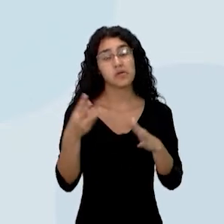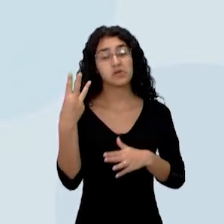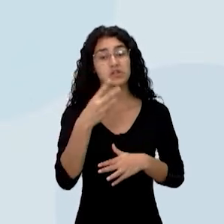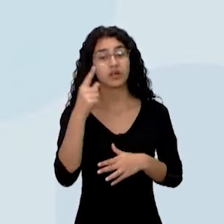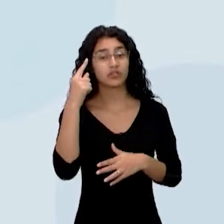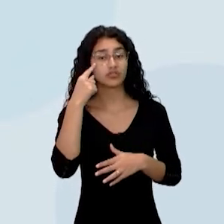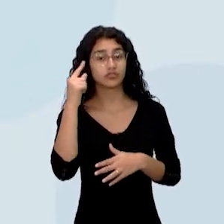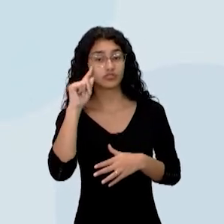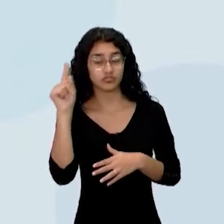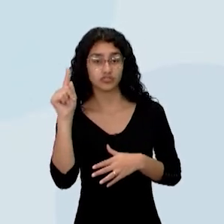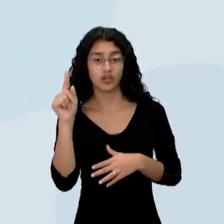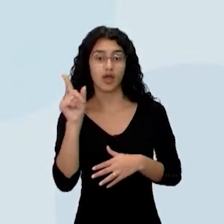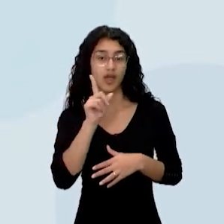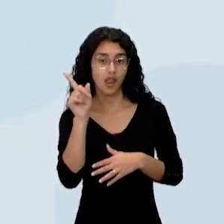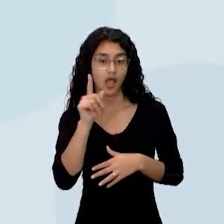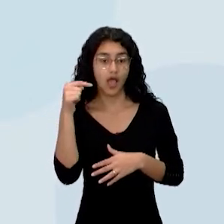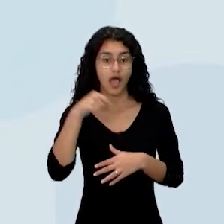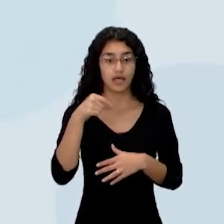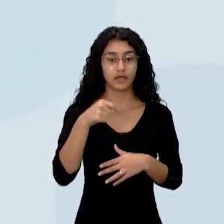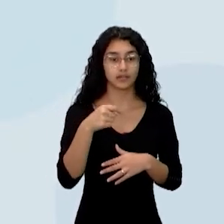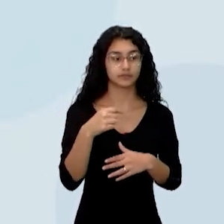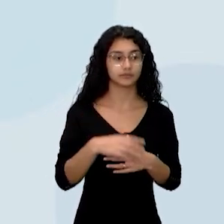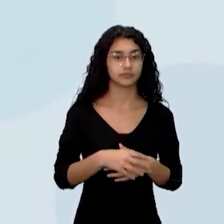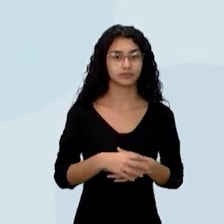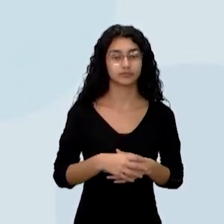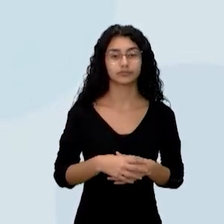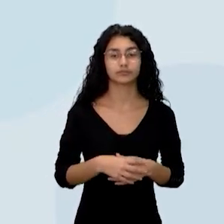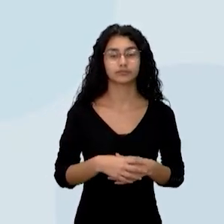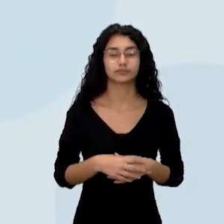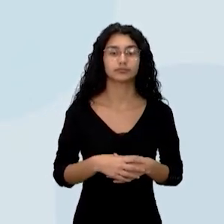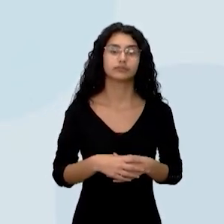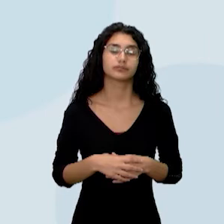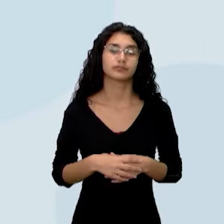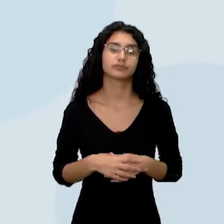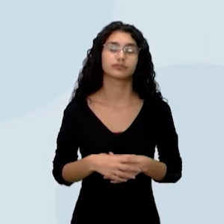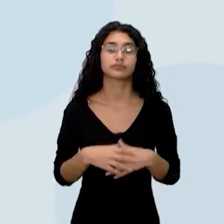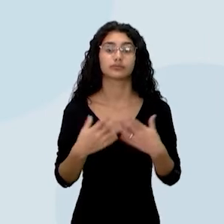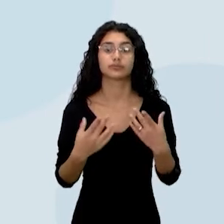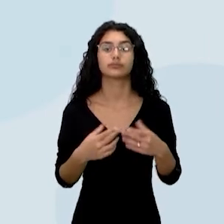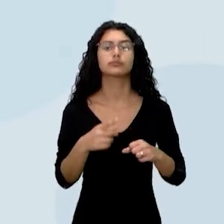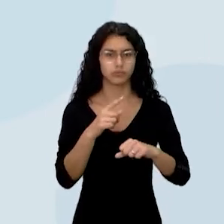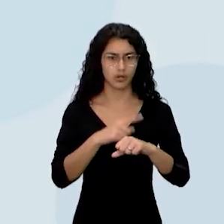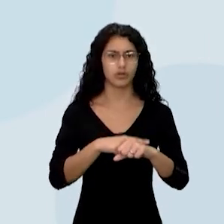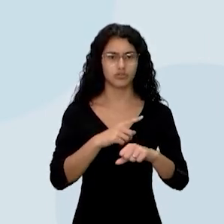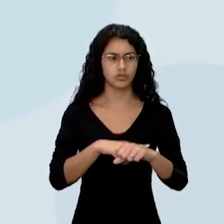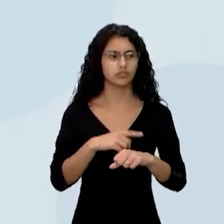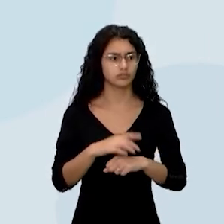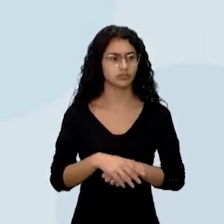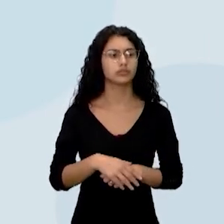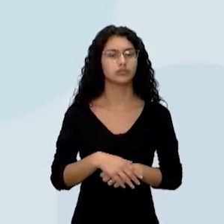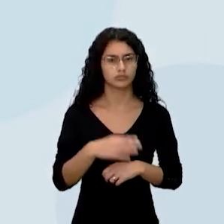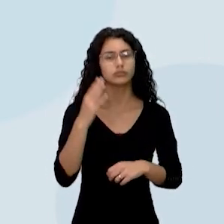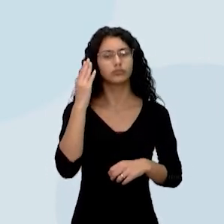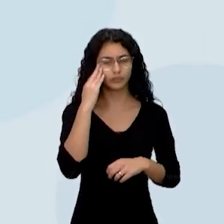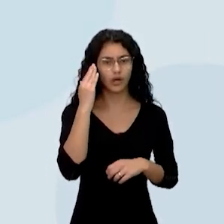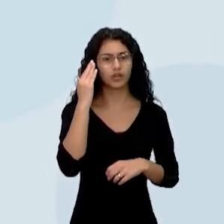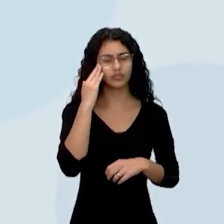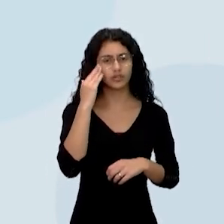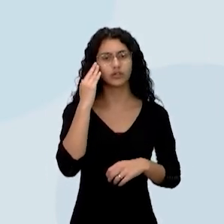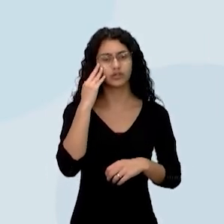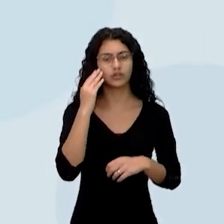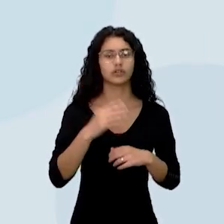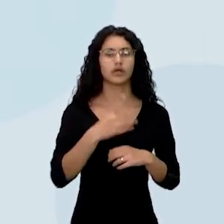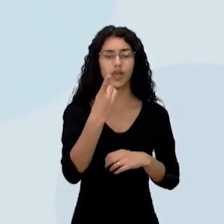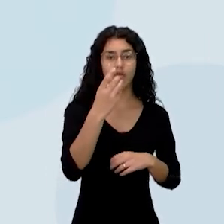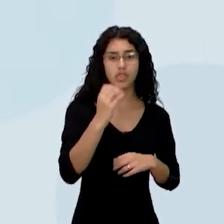passou um dia, passou 3. Legal também essa questão do tempo, né? Como a gente tem ideia de tempo. Saturno, 10 horas e 12 minutos. Então,